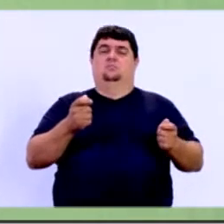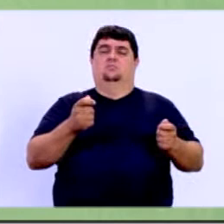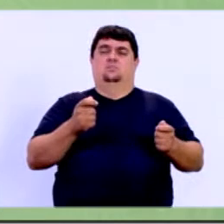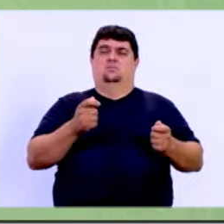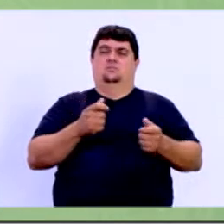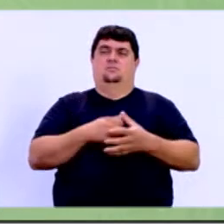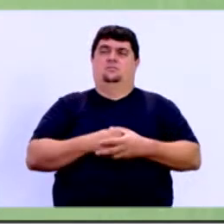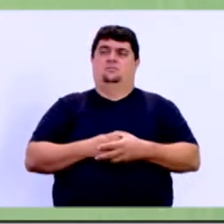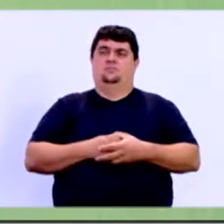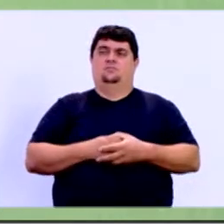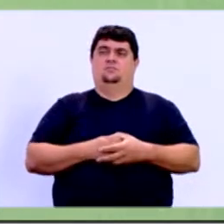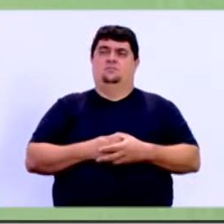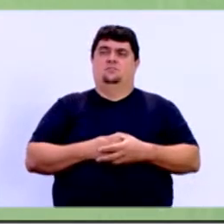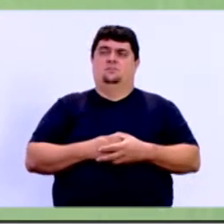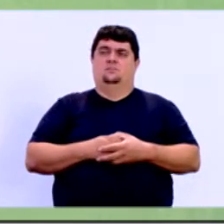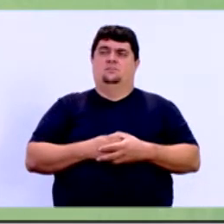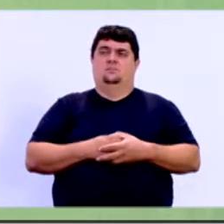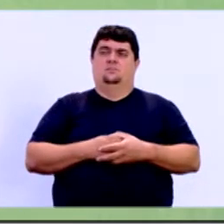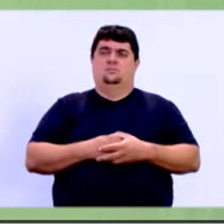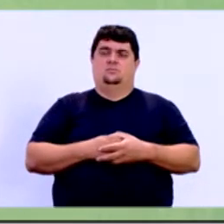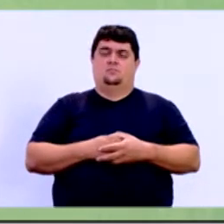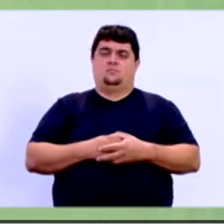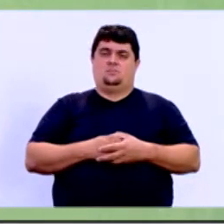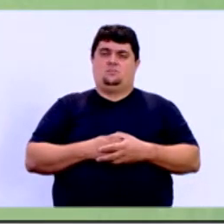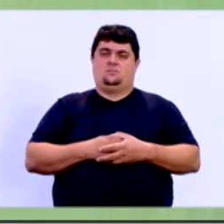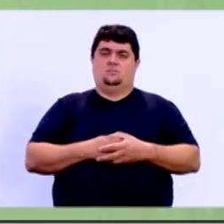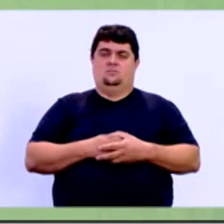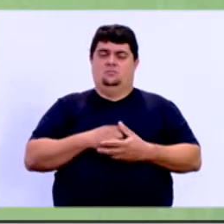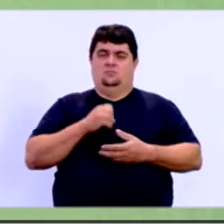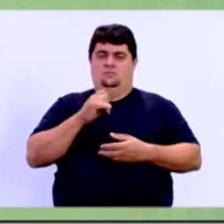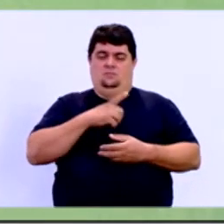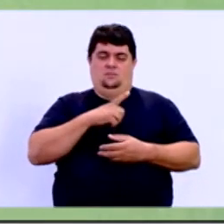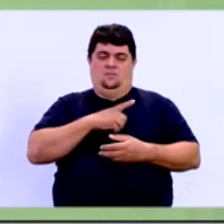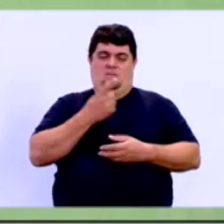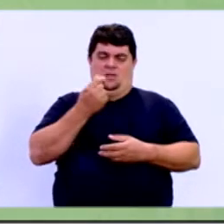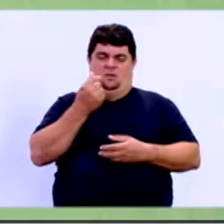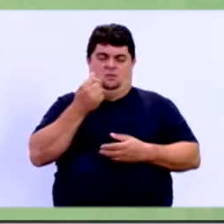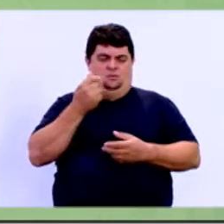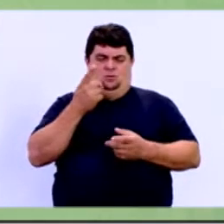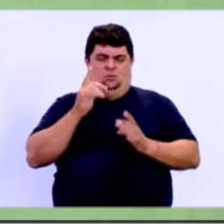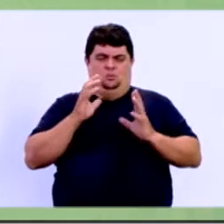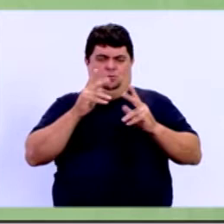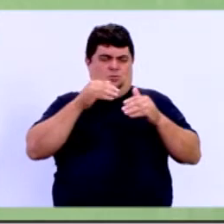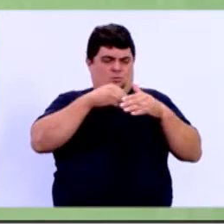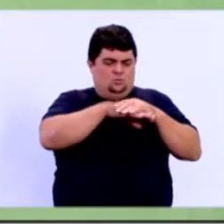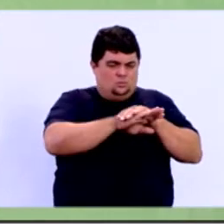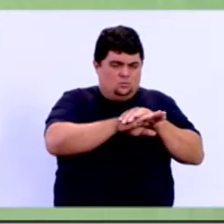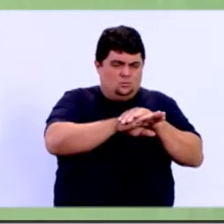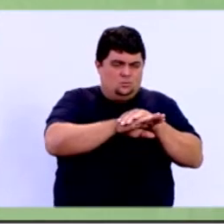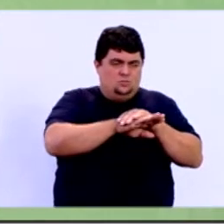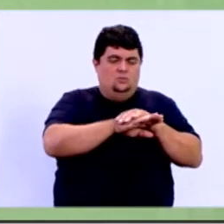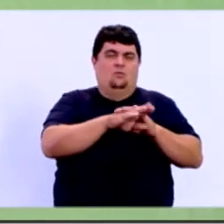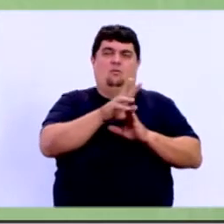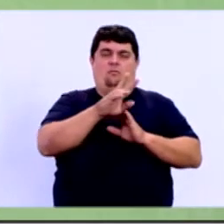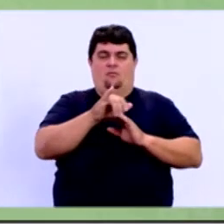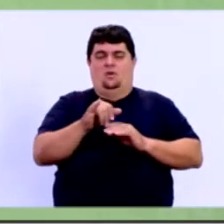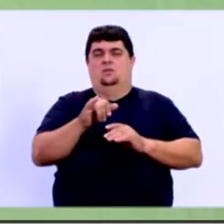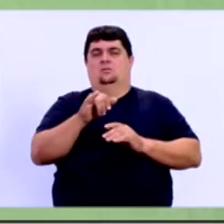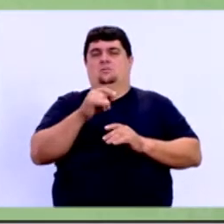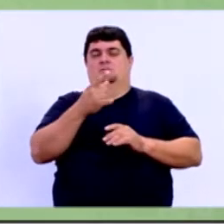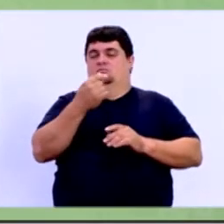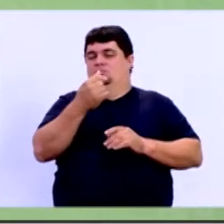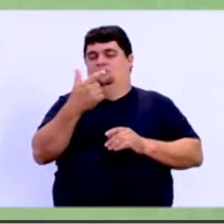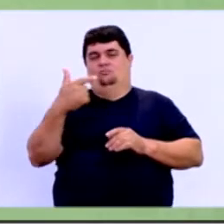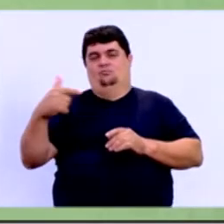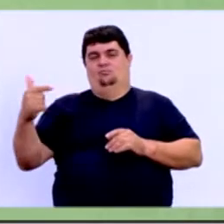operação elevado, né? E ainda, como você pegou o seu dinheiro e investiu na compra de insumos, você também não tem